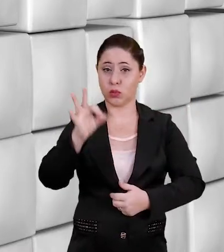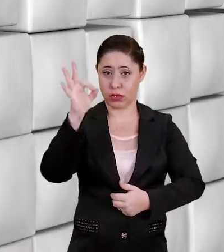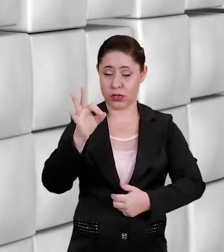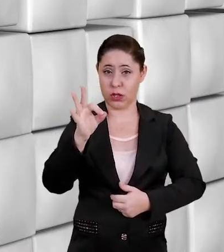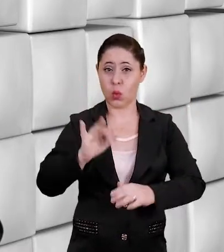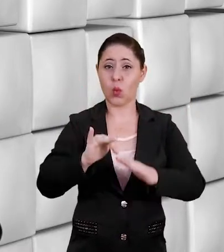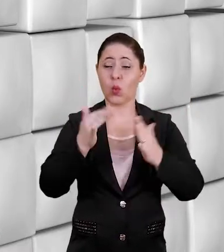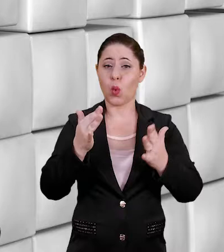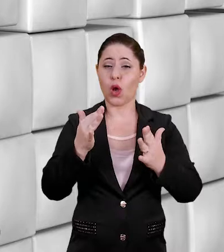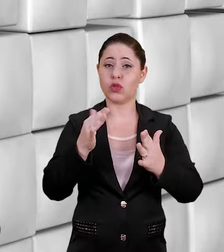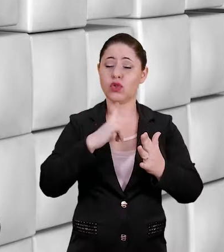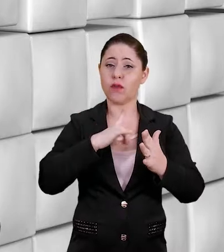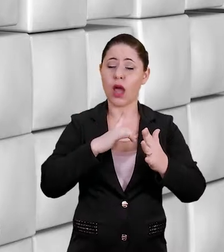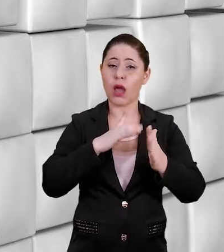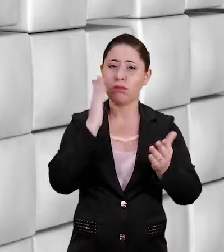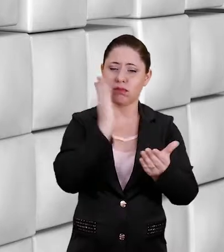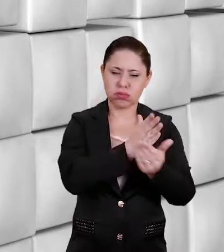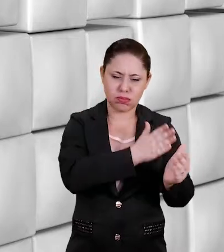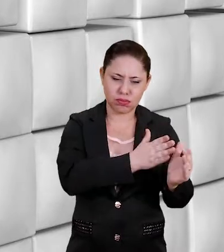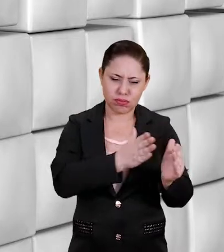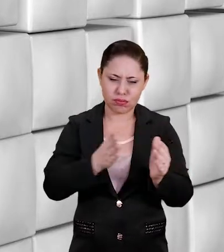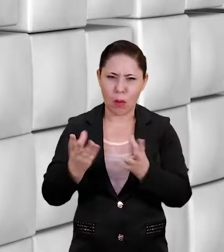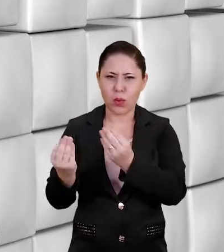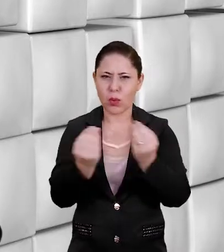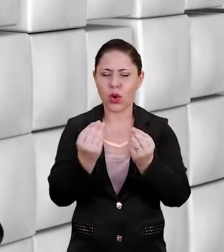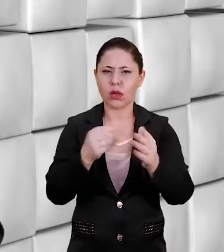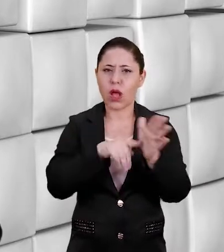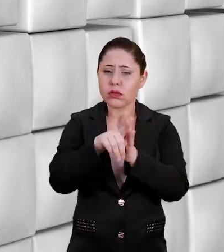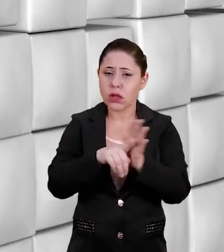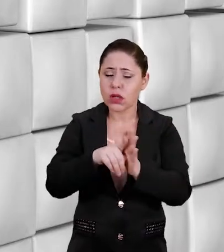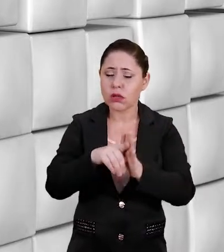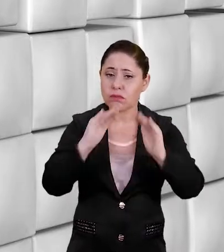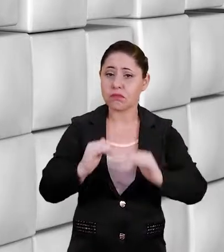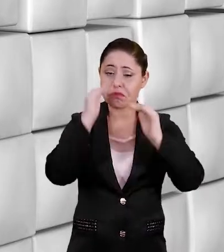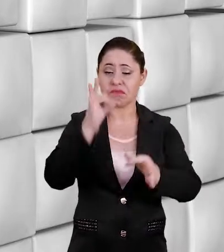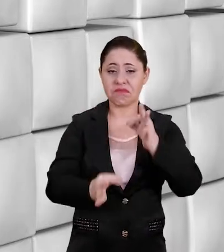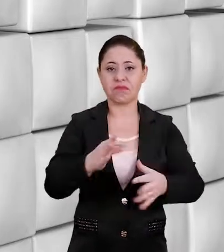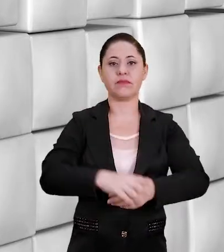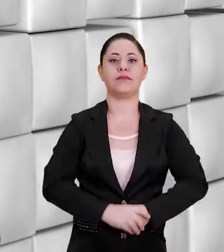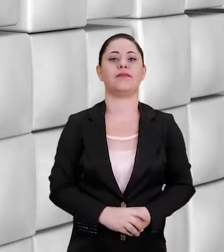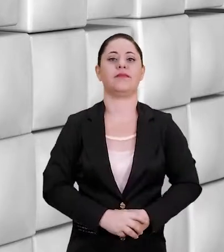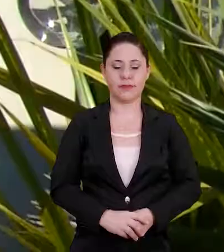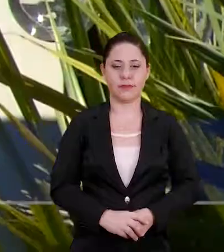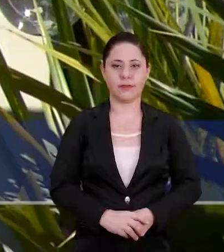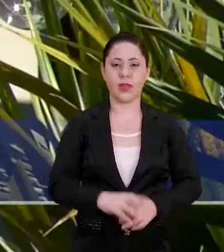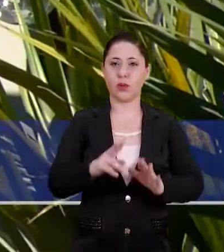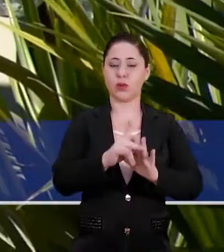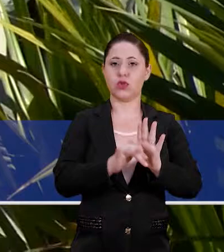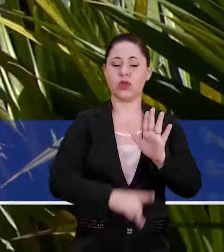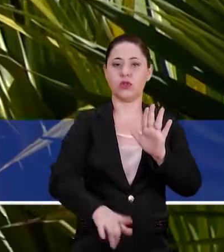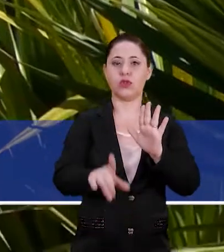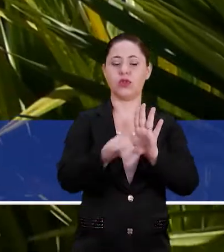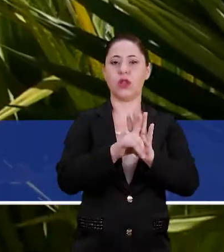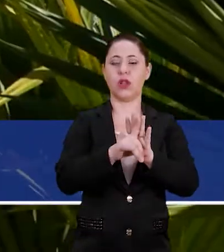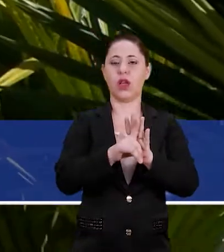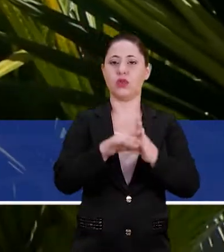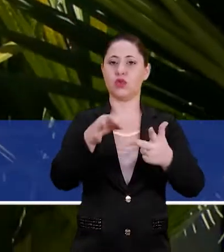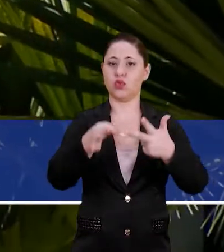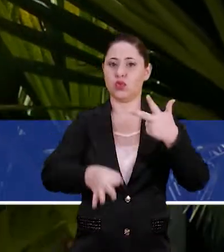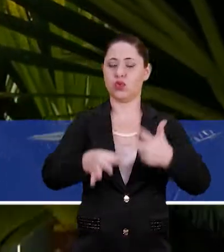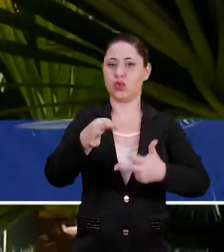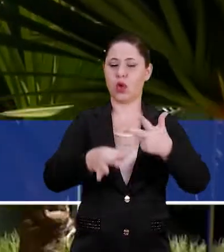de 33% quando houver excesso de processos a serem analisados pelos magistrados. O projeto de lei do